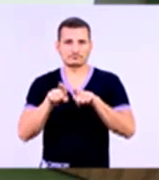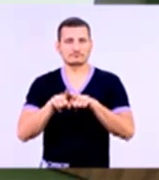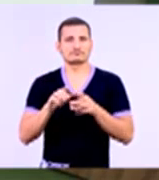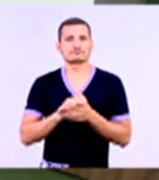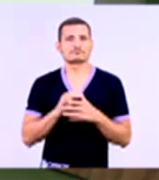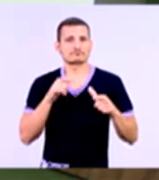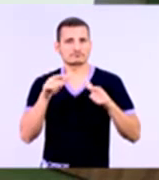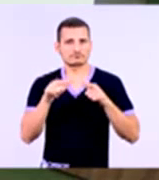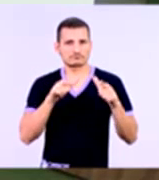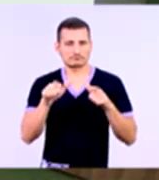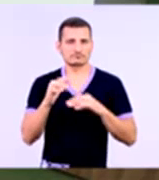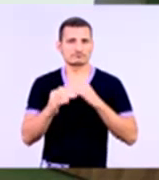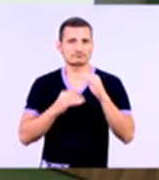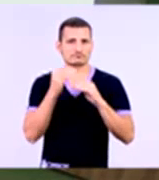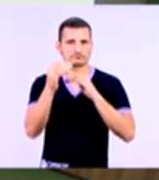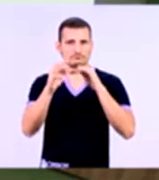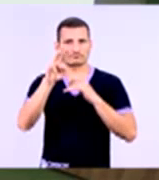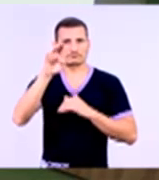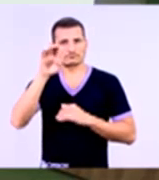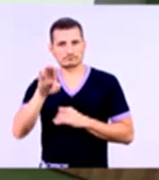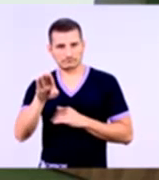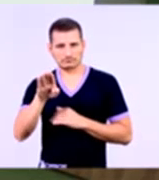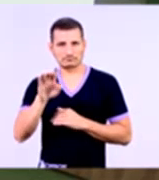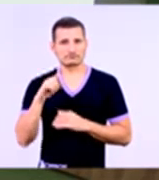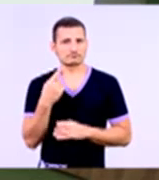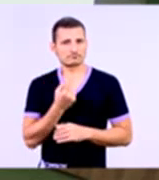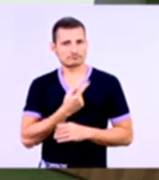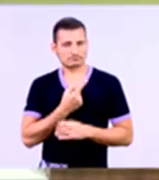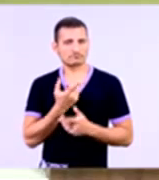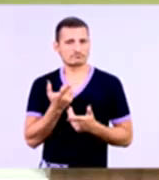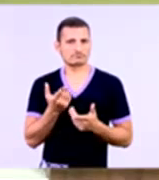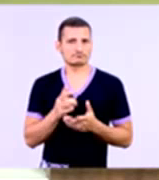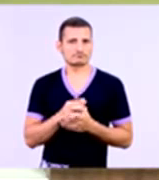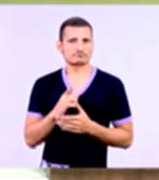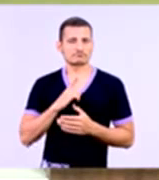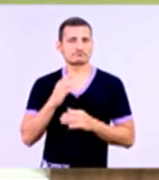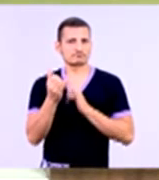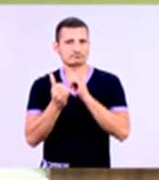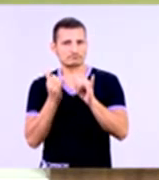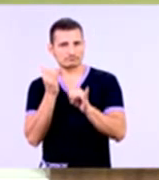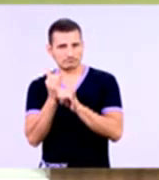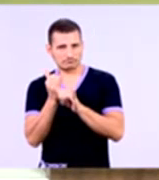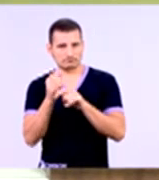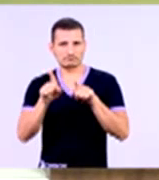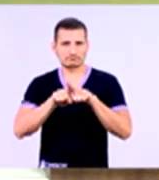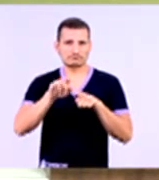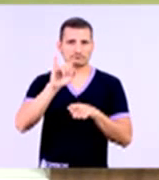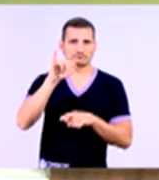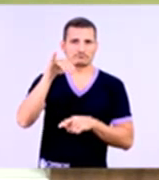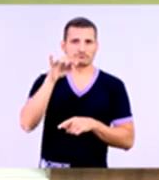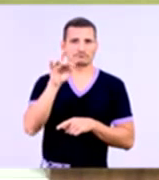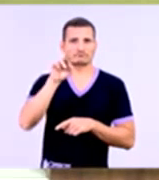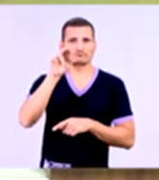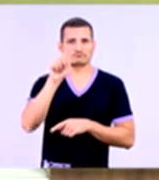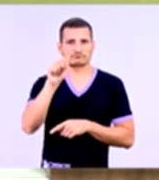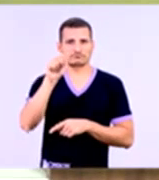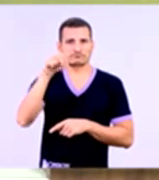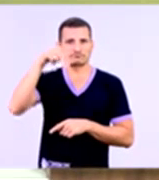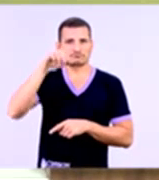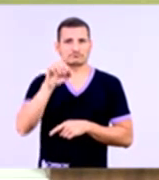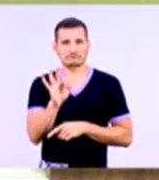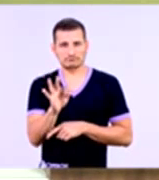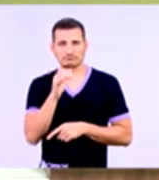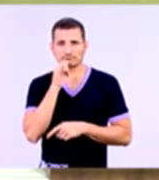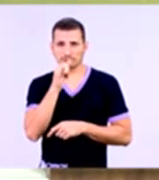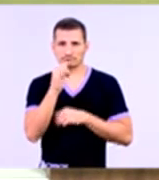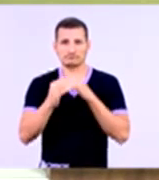com desenvolvimento para web, né, nós estamos falando tanto de internet e intranet. Né? Então, se a gente desenvolve